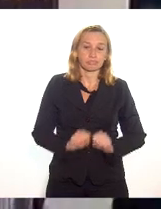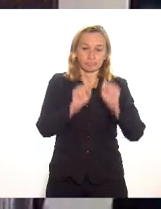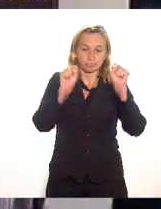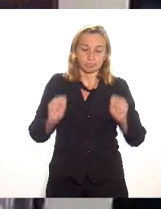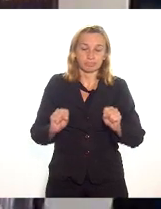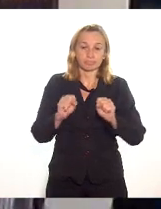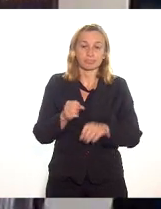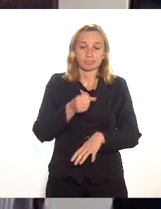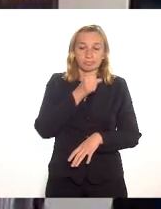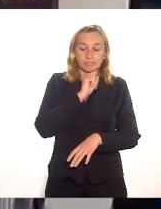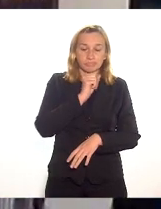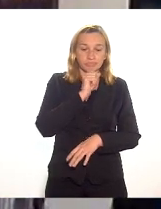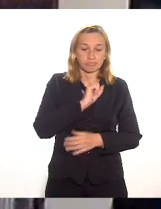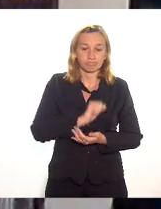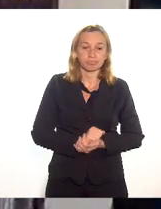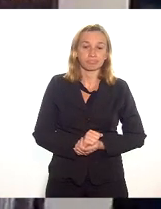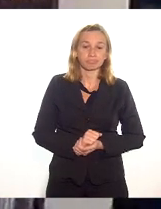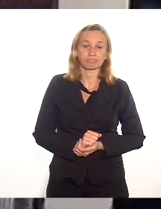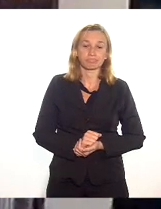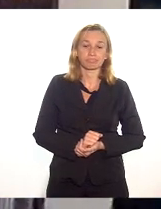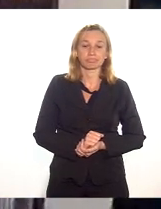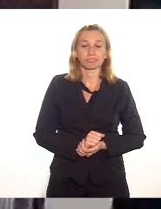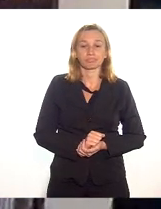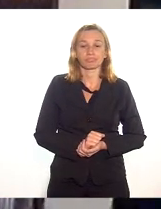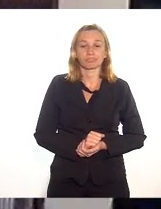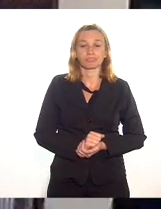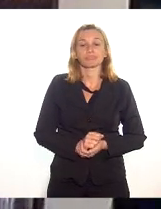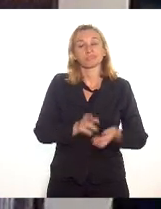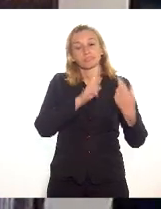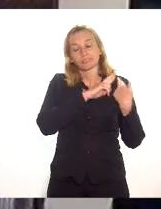antigo, tornando a